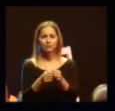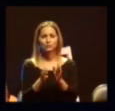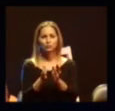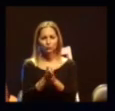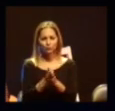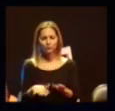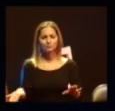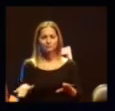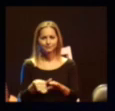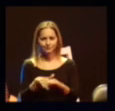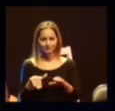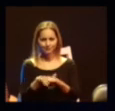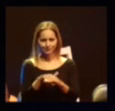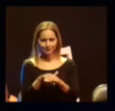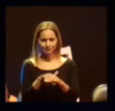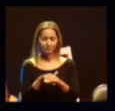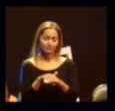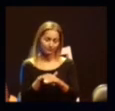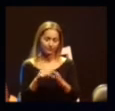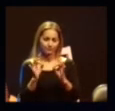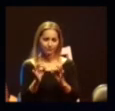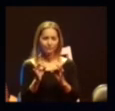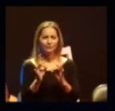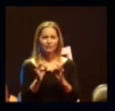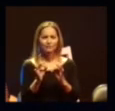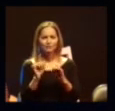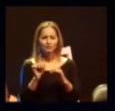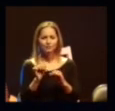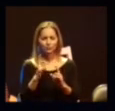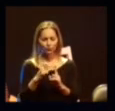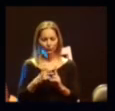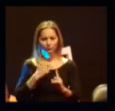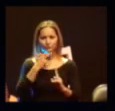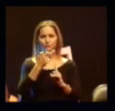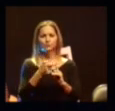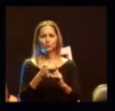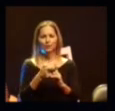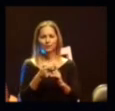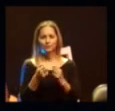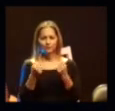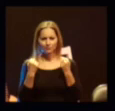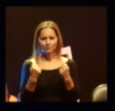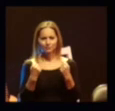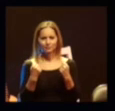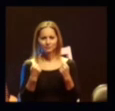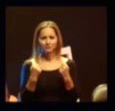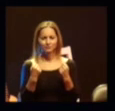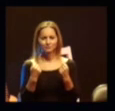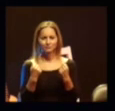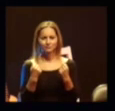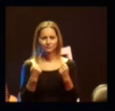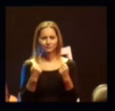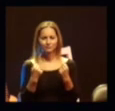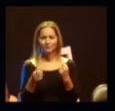contribuir para e participar para que este seja um ano vibrante numa